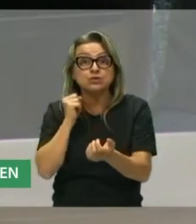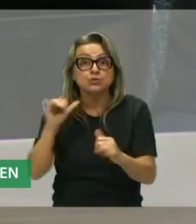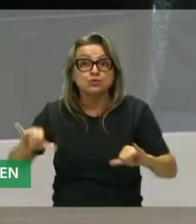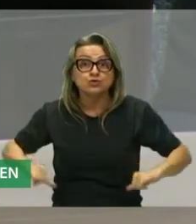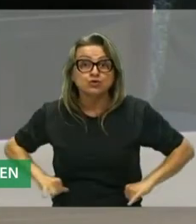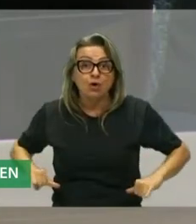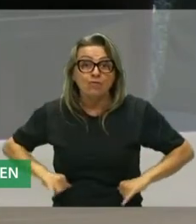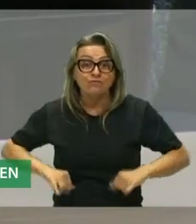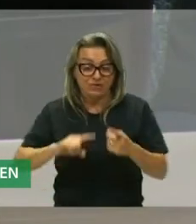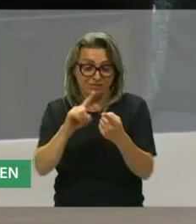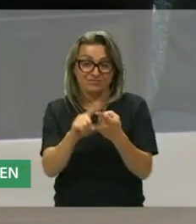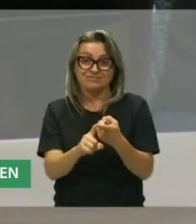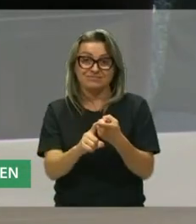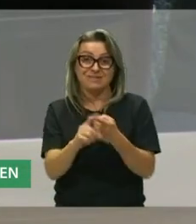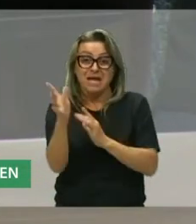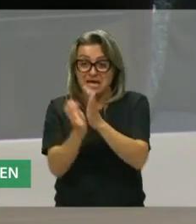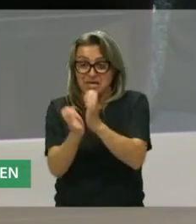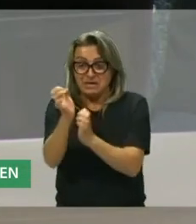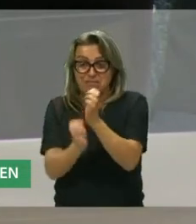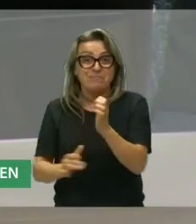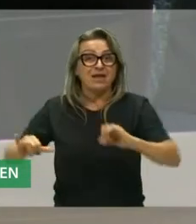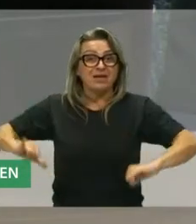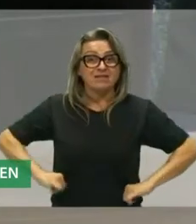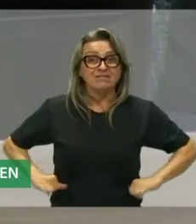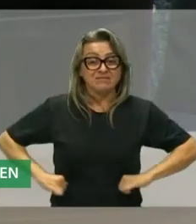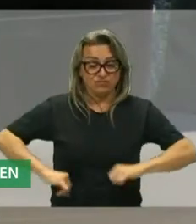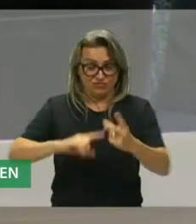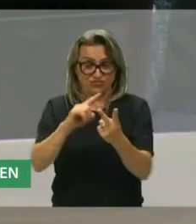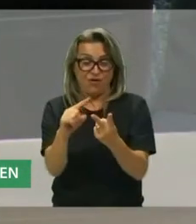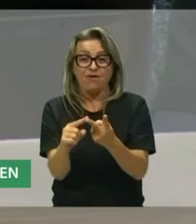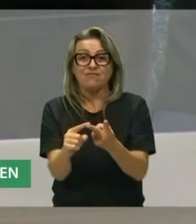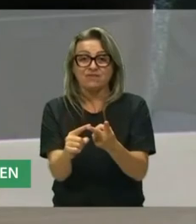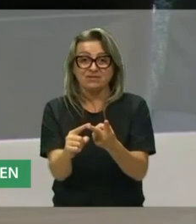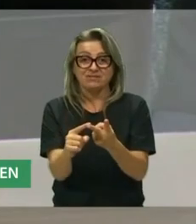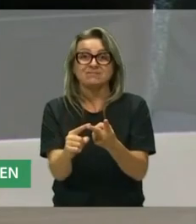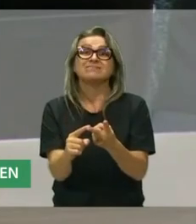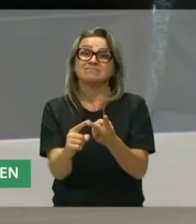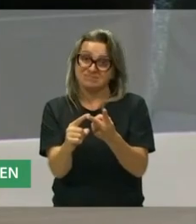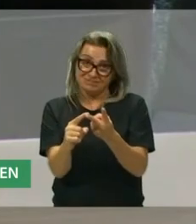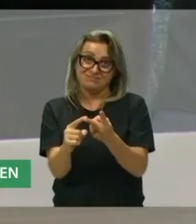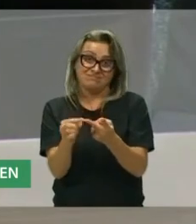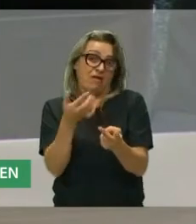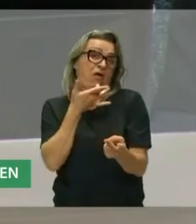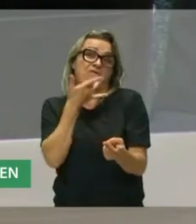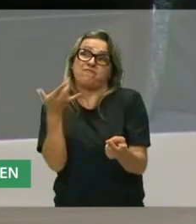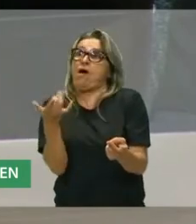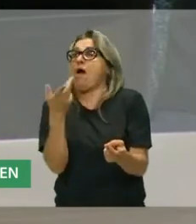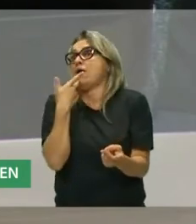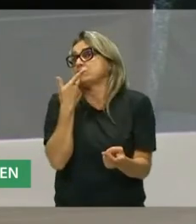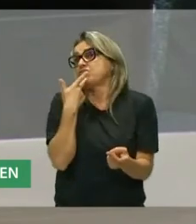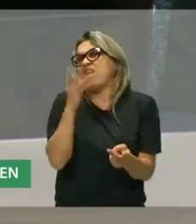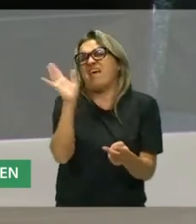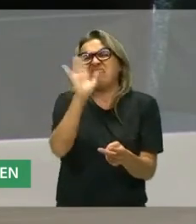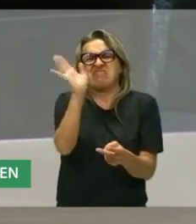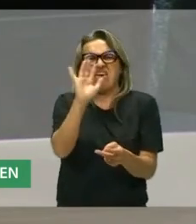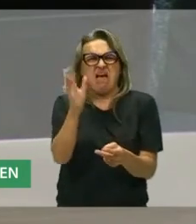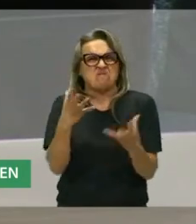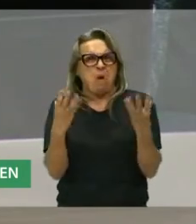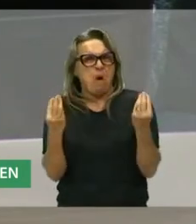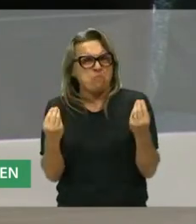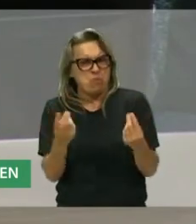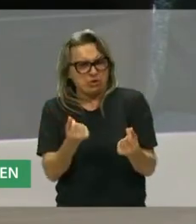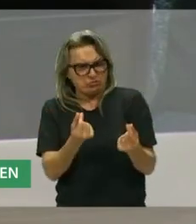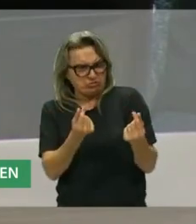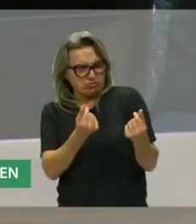também, empresas sofrem também. Então, é muito fácil dizer, não, gasta-se muito em saúde nesse